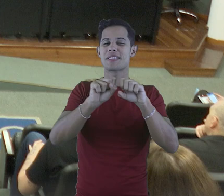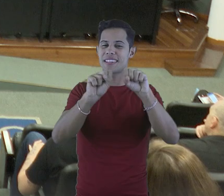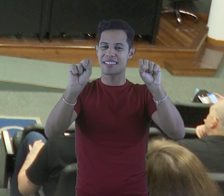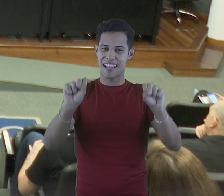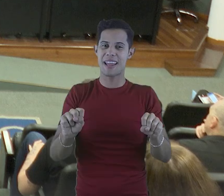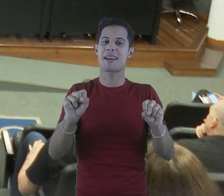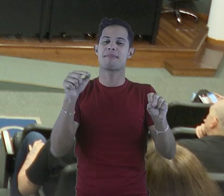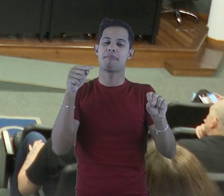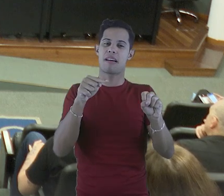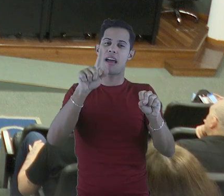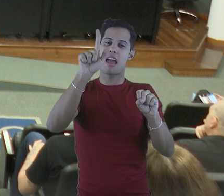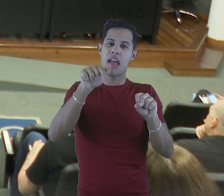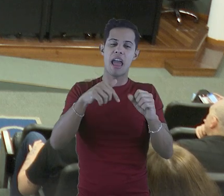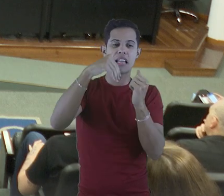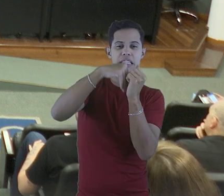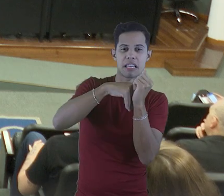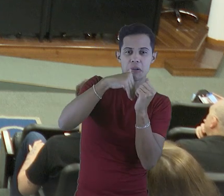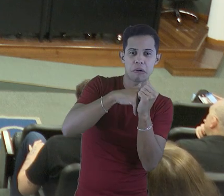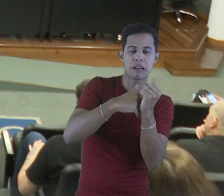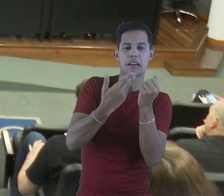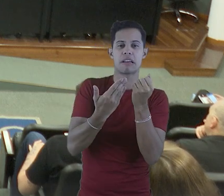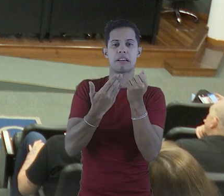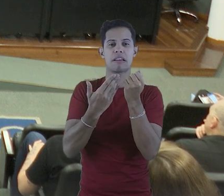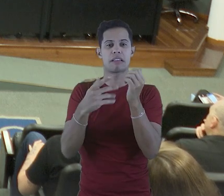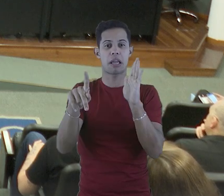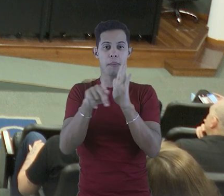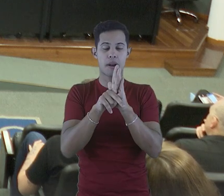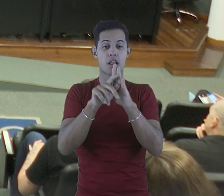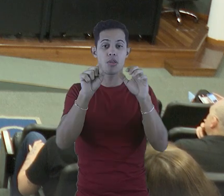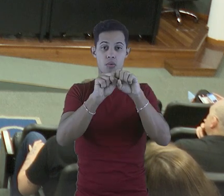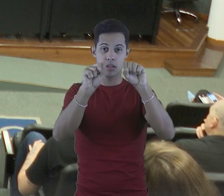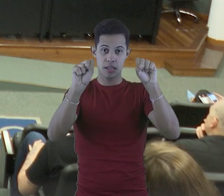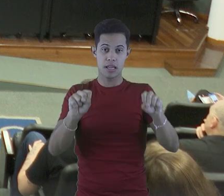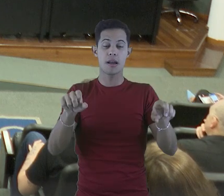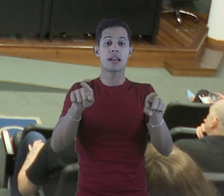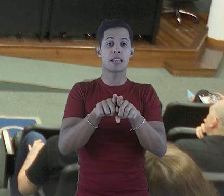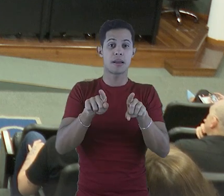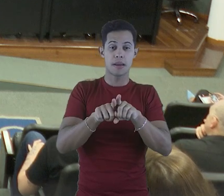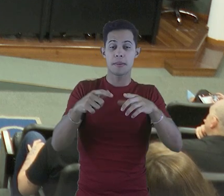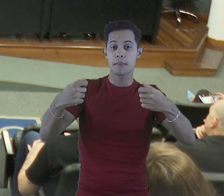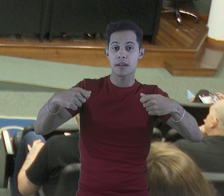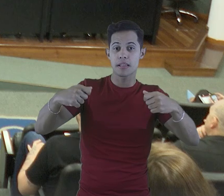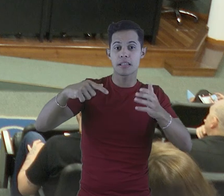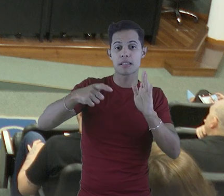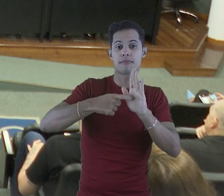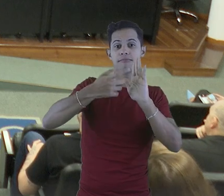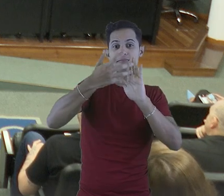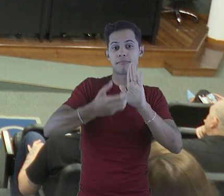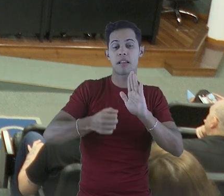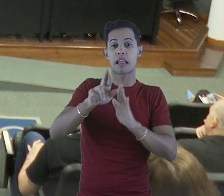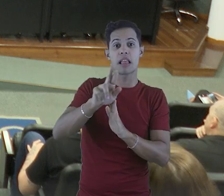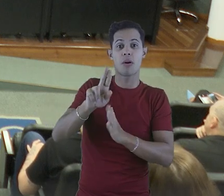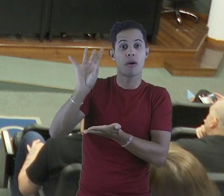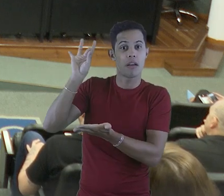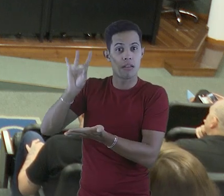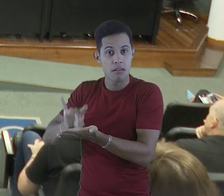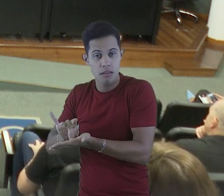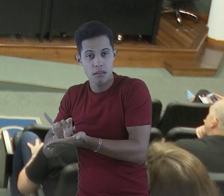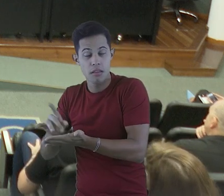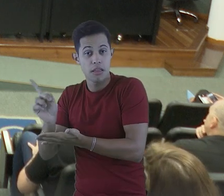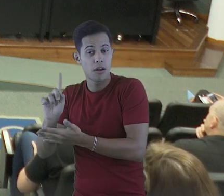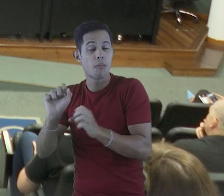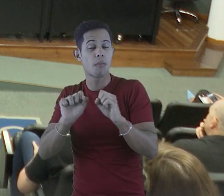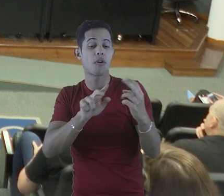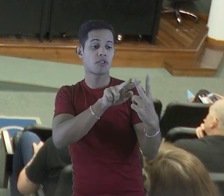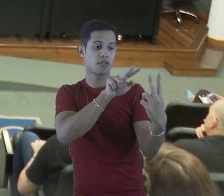o sistema aquele privacy by design que é a privacidade pelo design dos sistemas também tem que estar o termo de compartilhamento não precisa